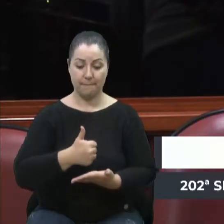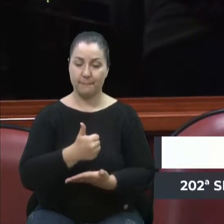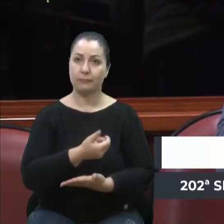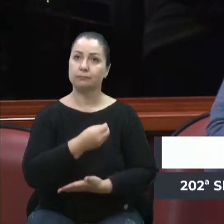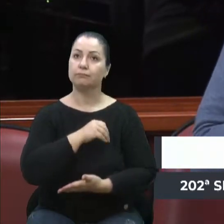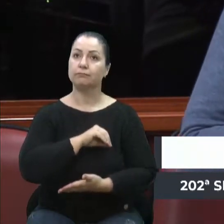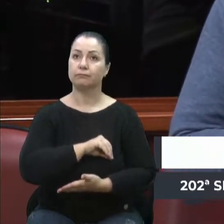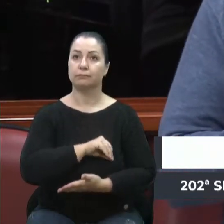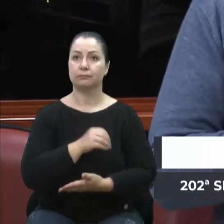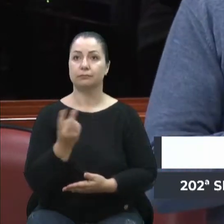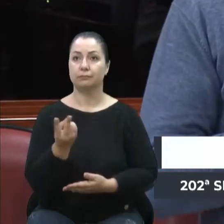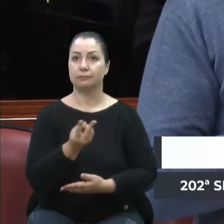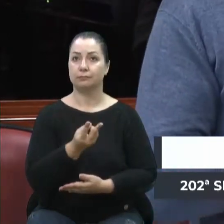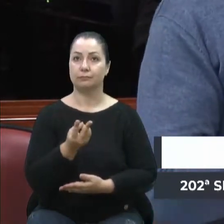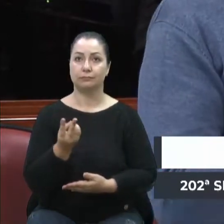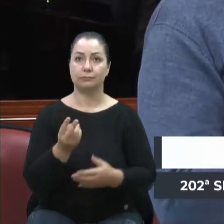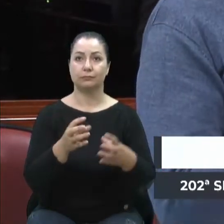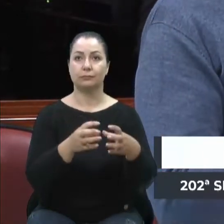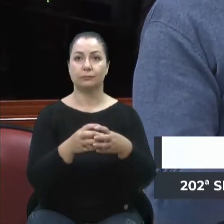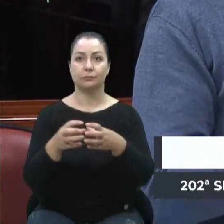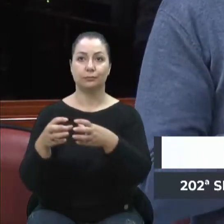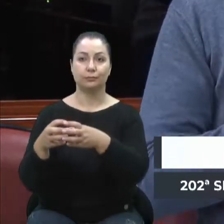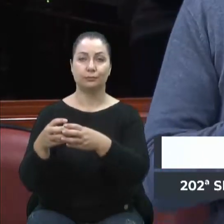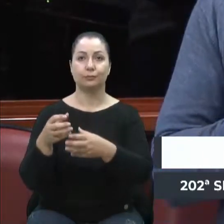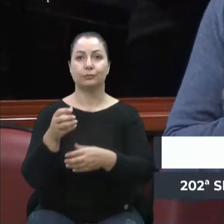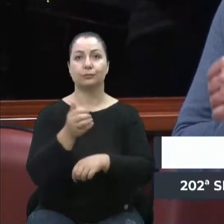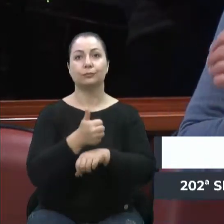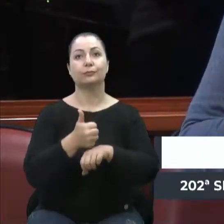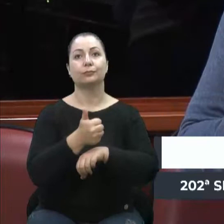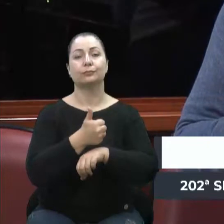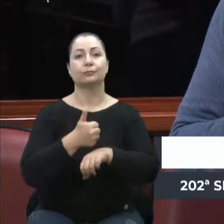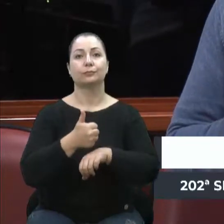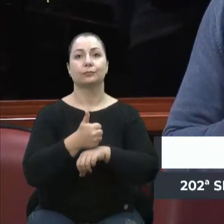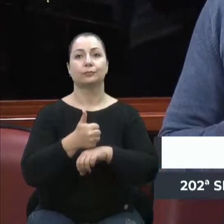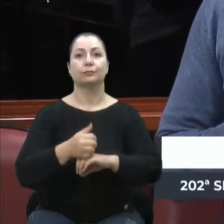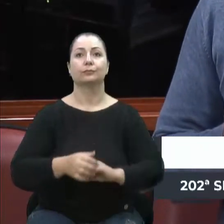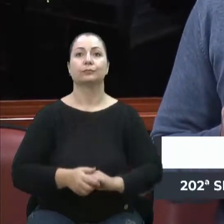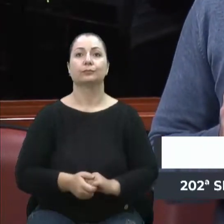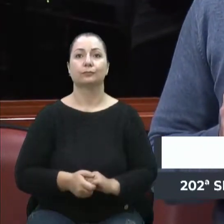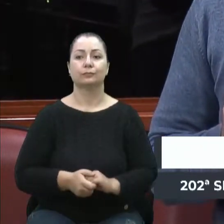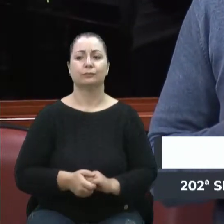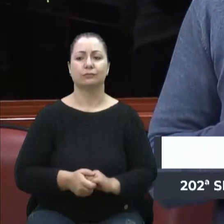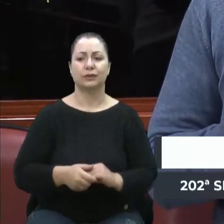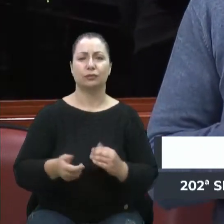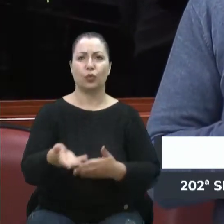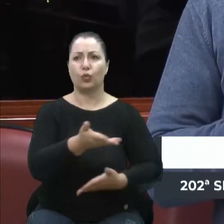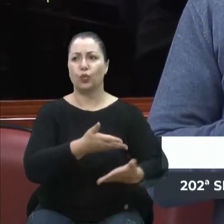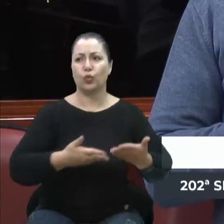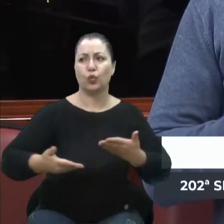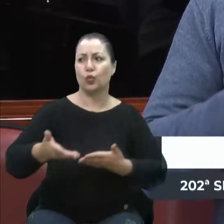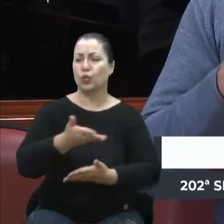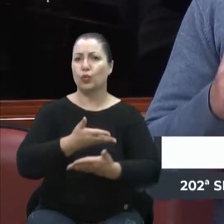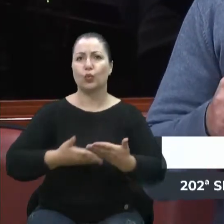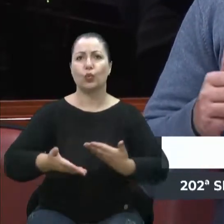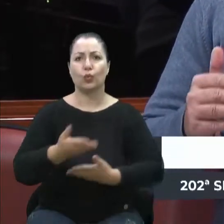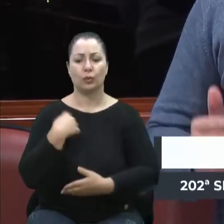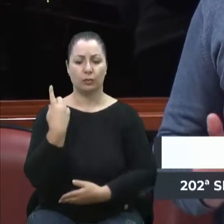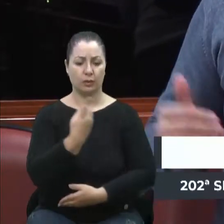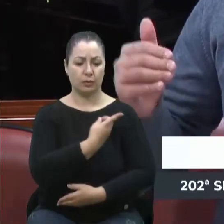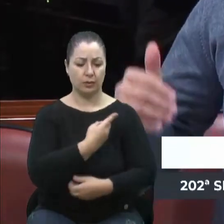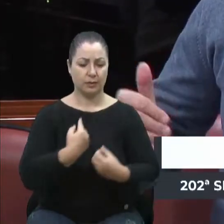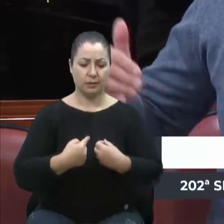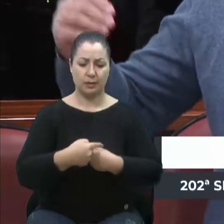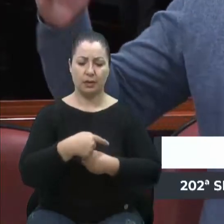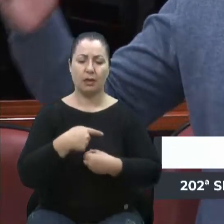duas categorias. Profissionais esses que circulam, né, a nossa cidade tratando, né,